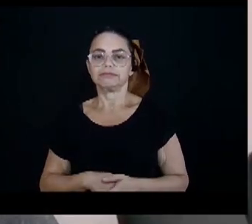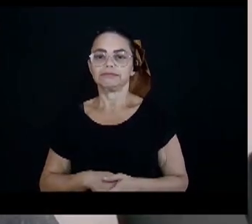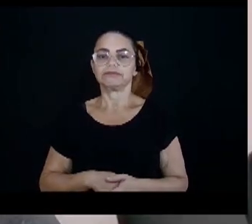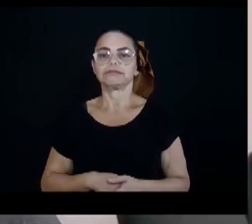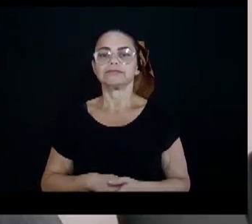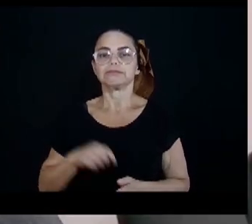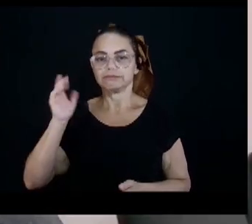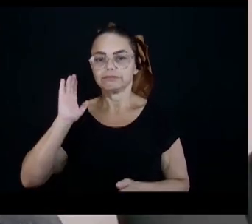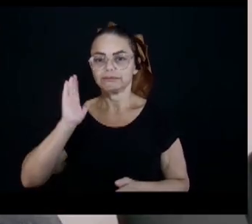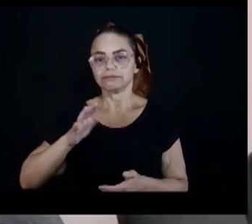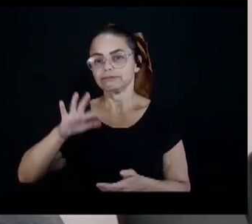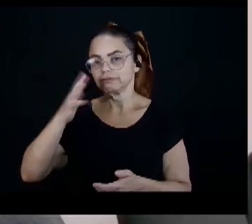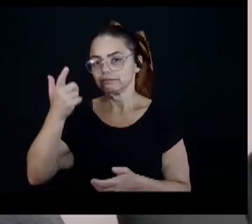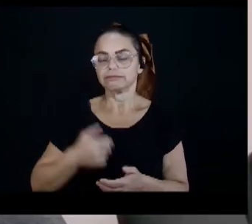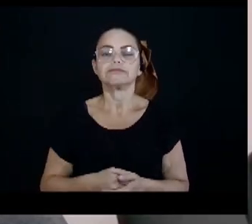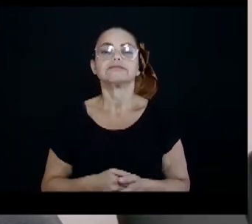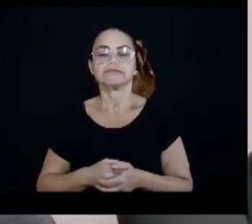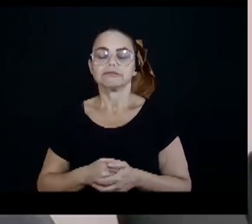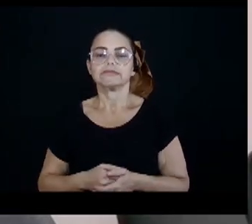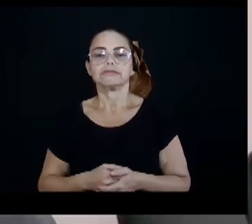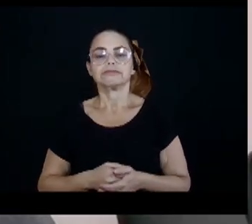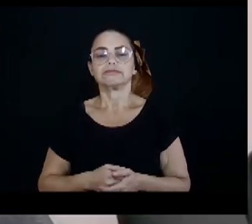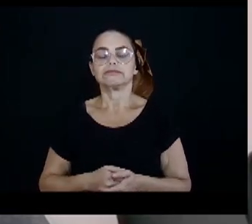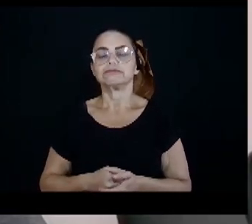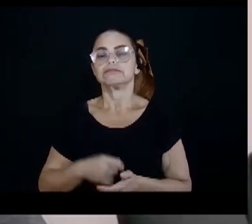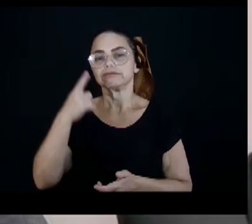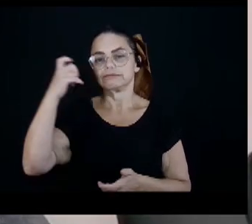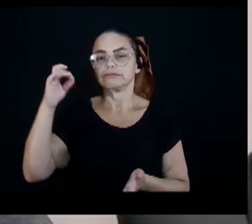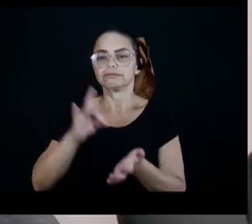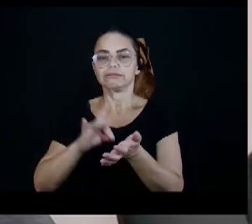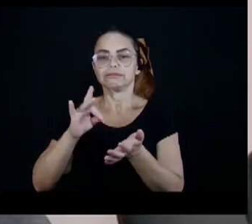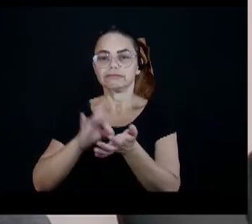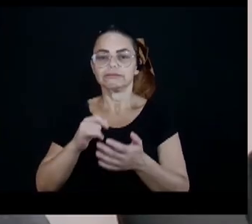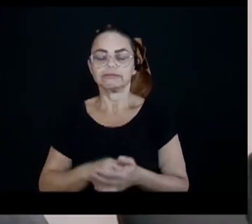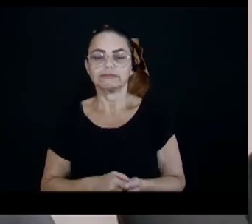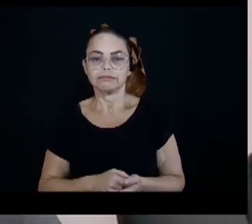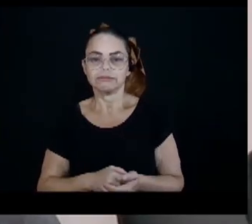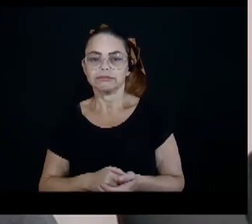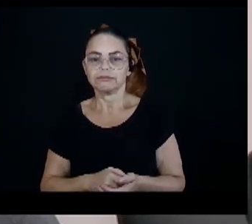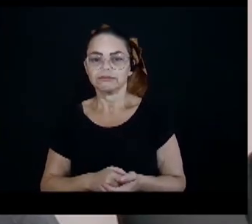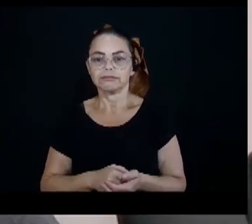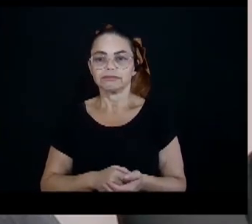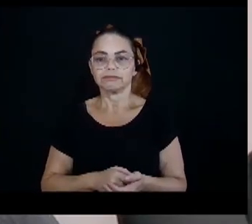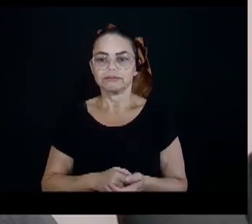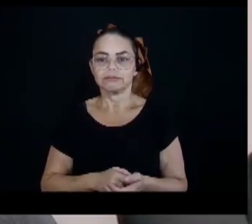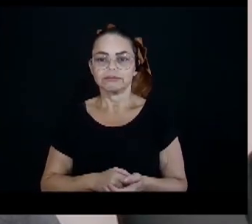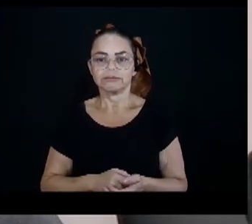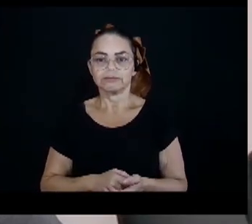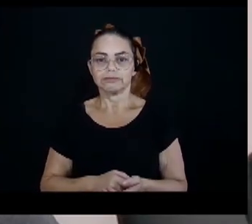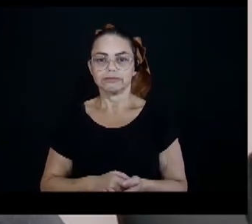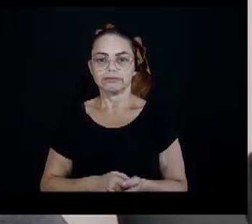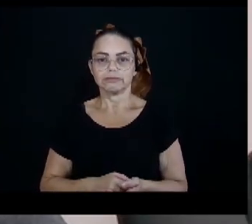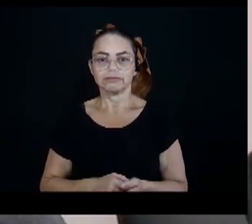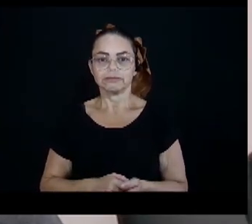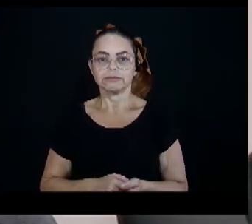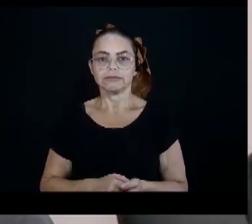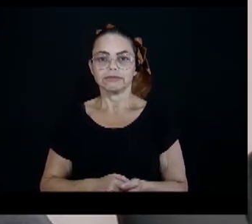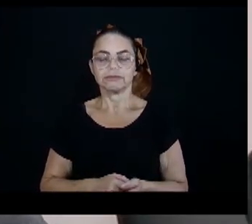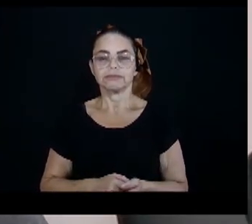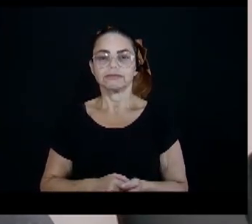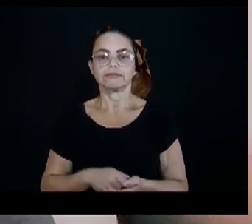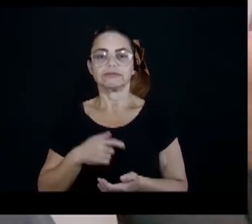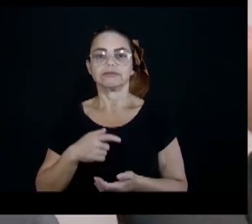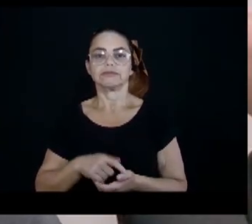Rubem? É muito interessante, porque assim, quando você faz toda a produção têxtil, né, fabril, você